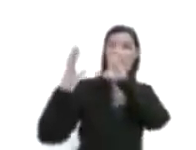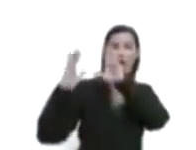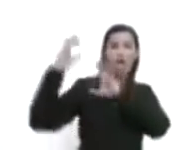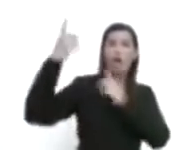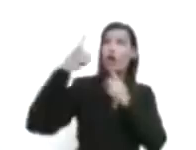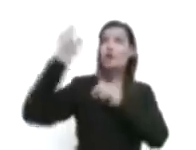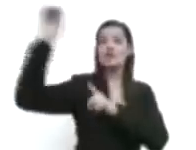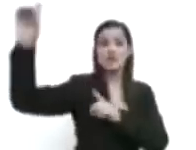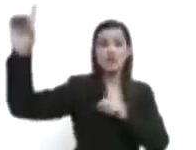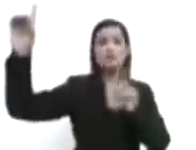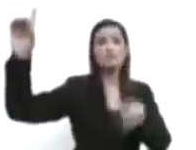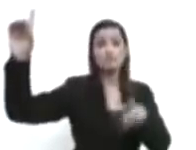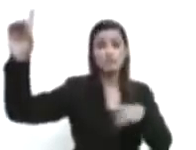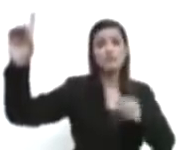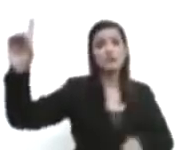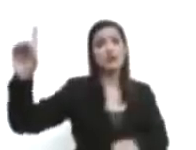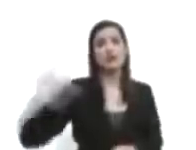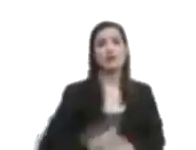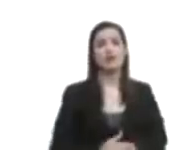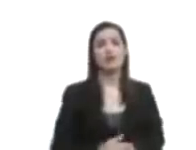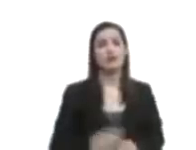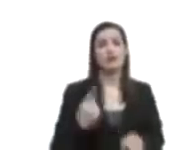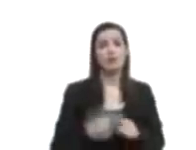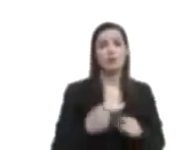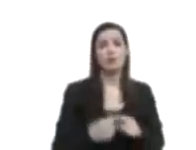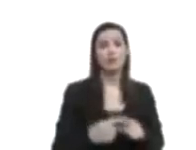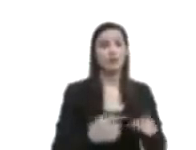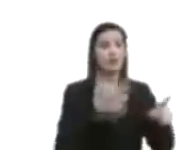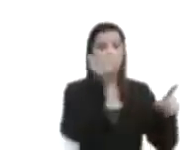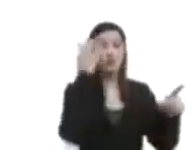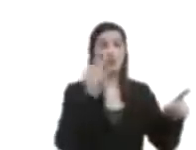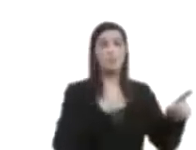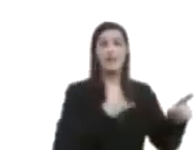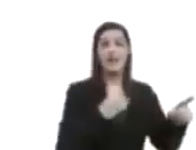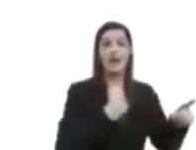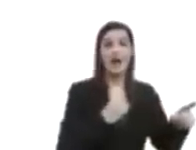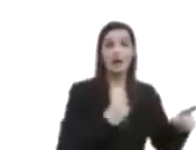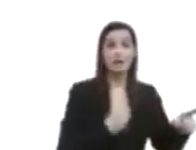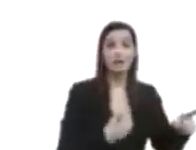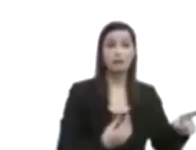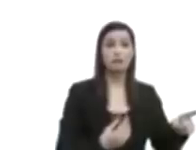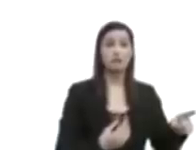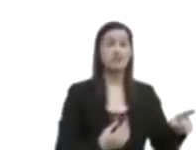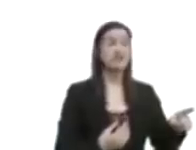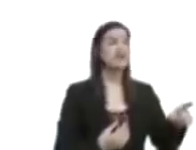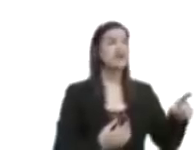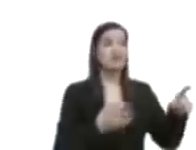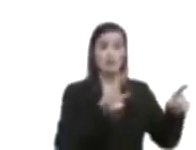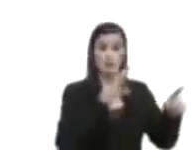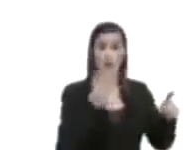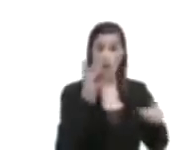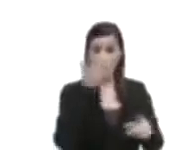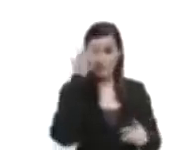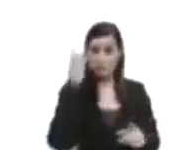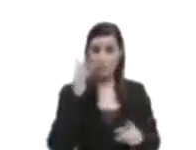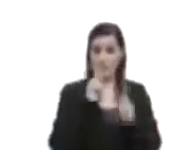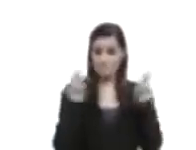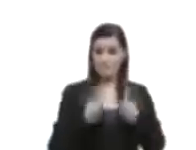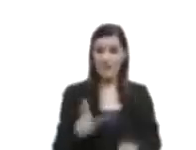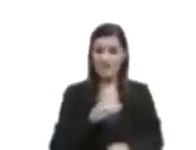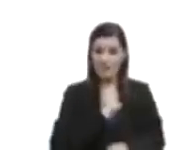O pacificador vai fazer o quê? Vai pegar na mão do pecador, vem cá, vem cá, vem cá, e vai pegar aqui na mão de Deus, hipoteticamente, e vai